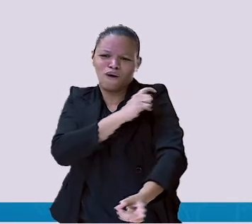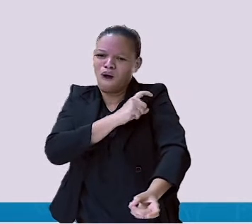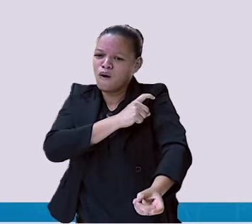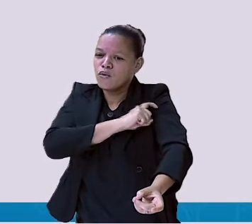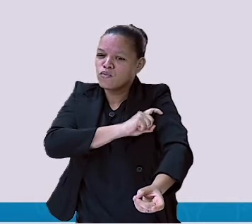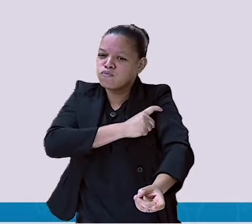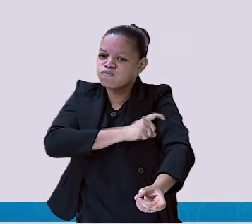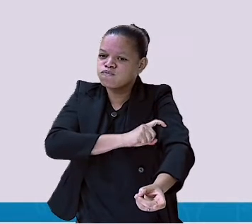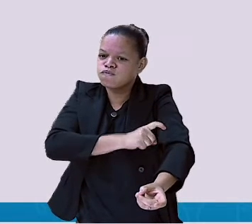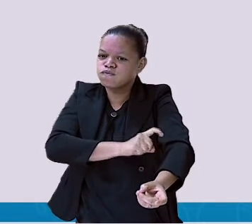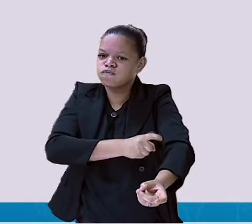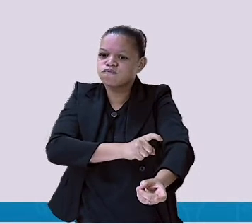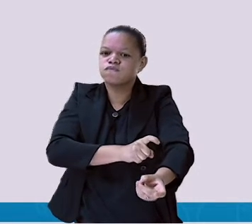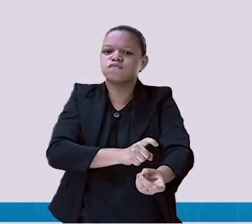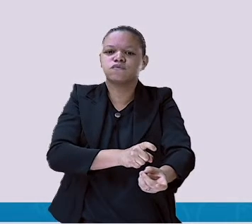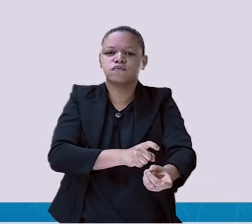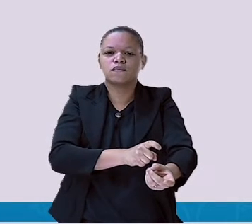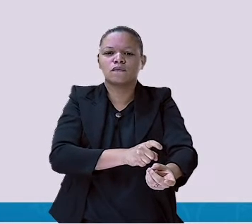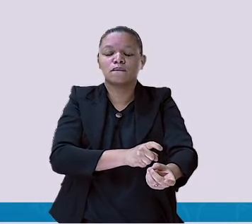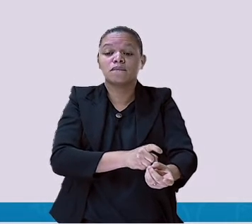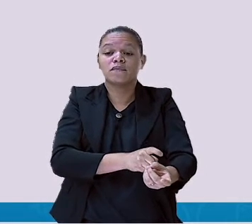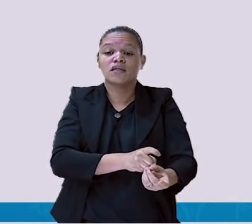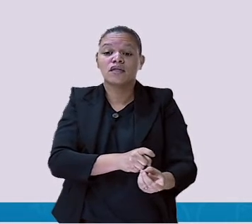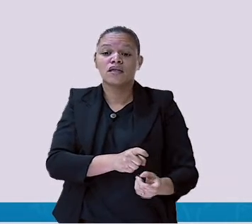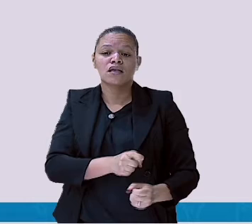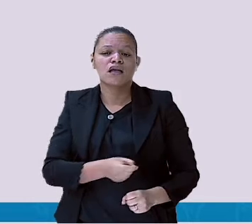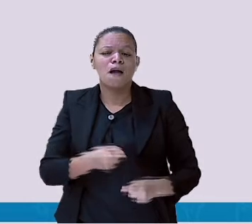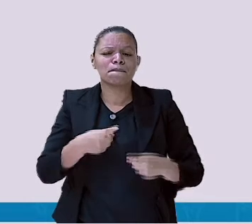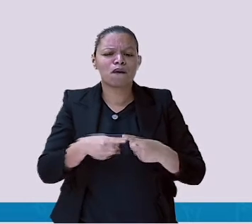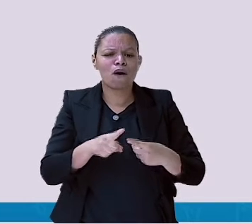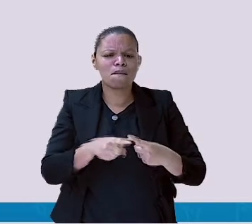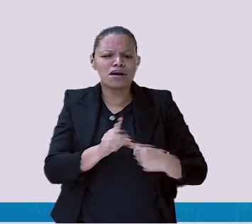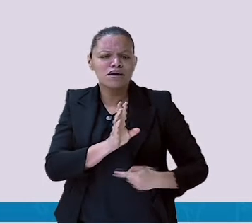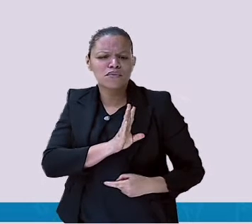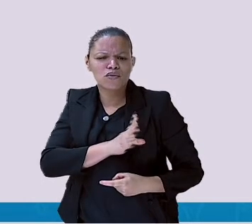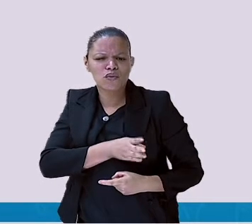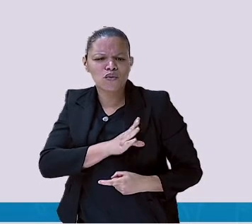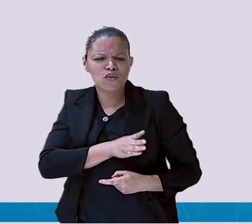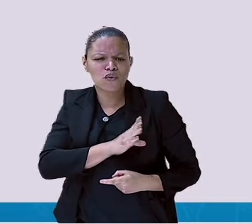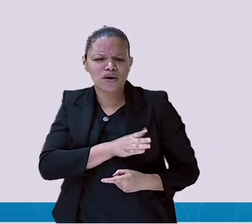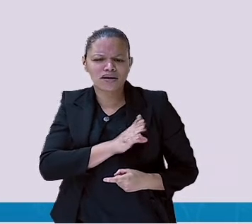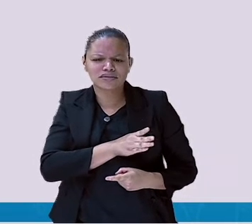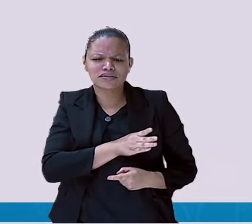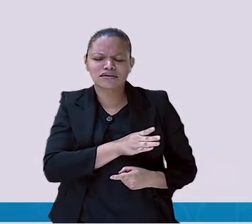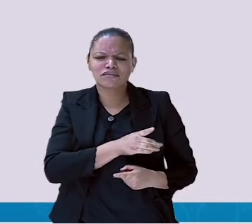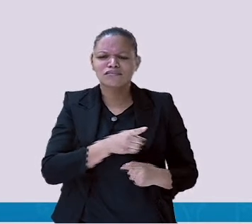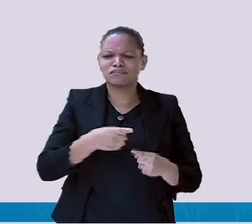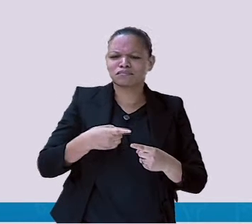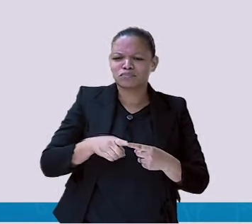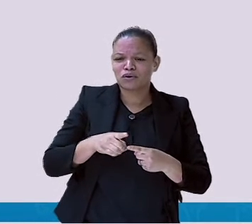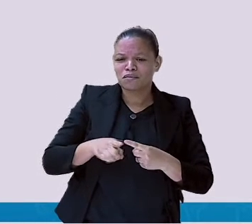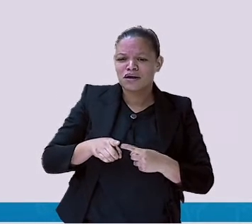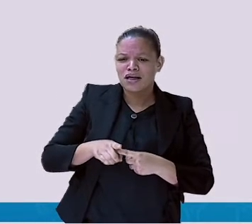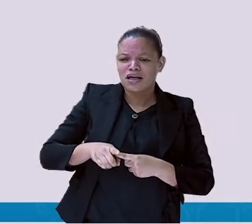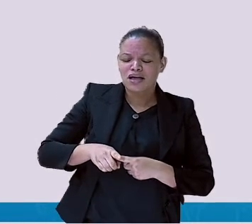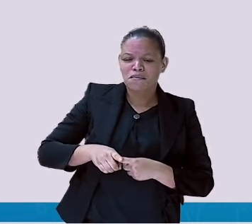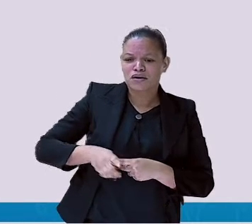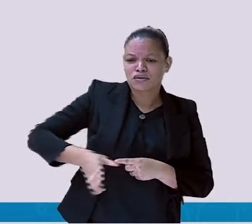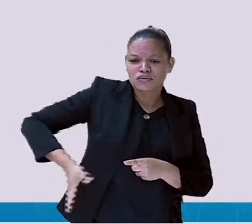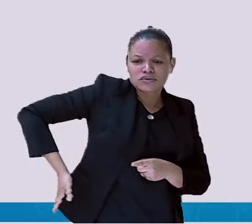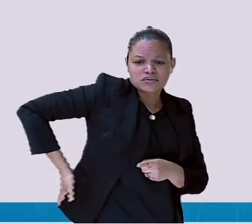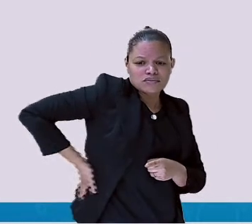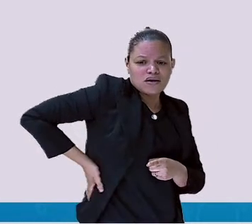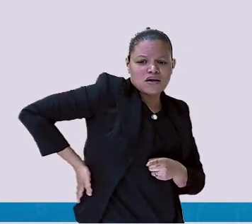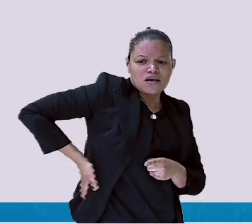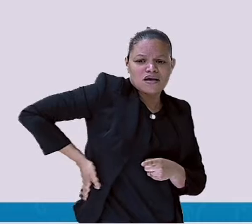pressão. Tá? Problemas aí nos rins e cérebro. E aí a hipertensão, ela